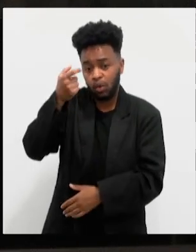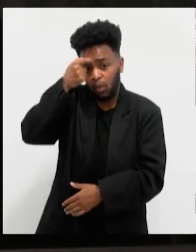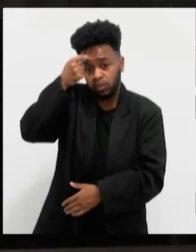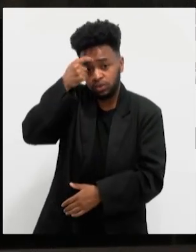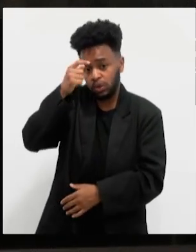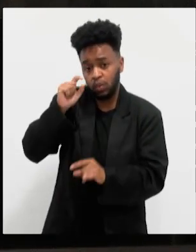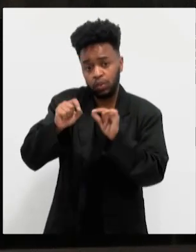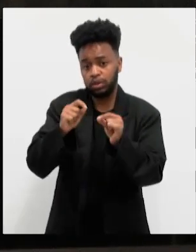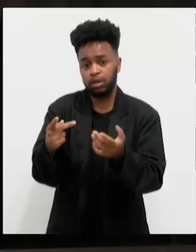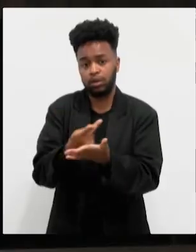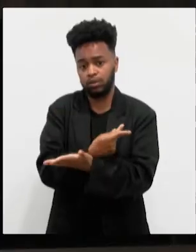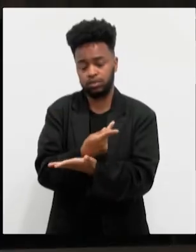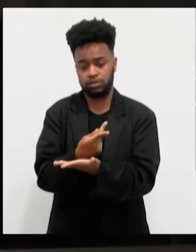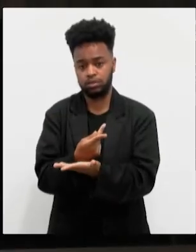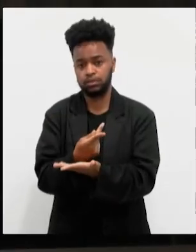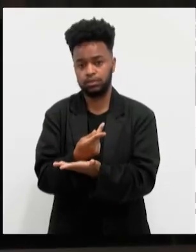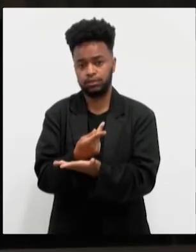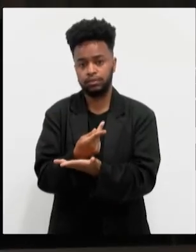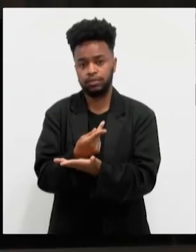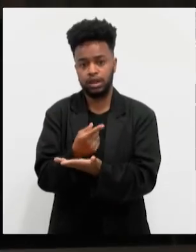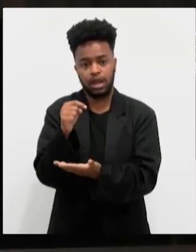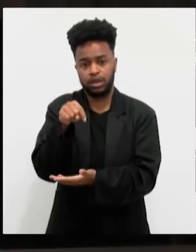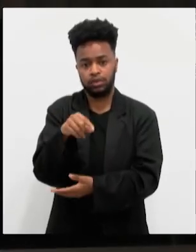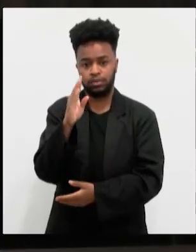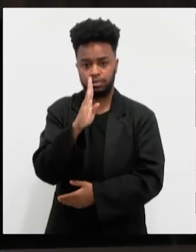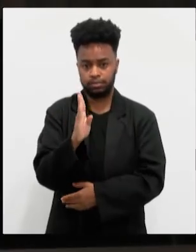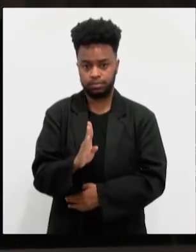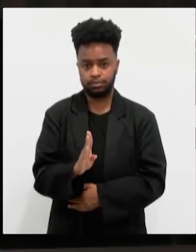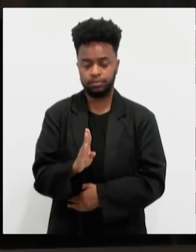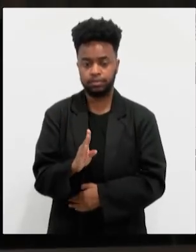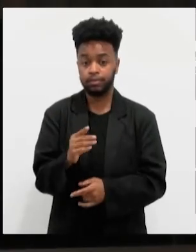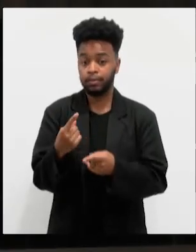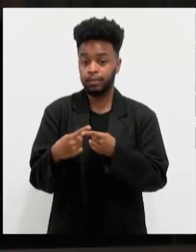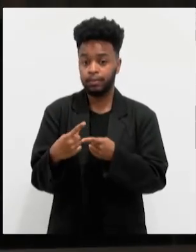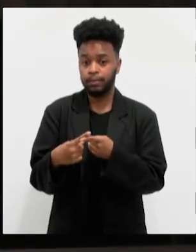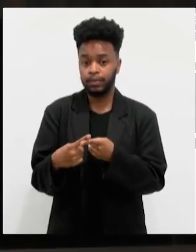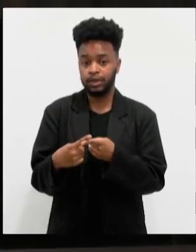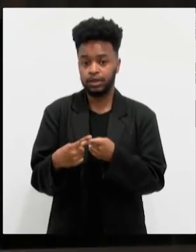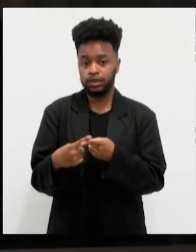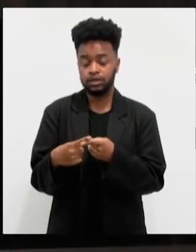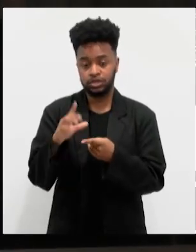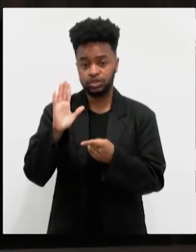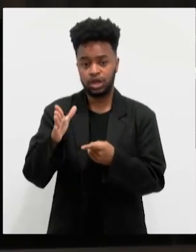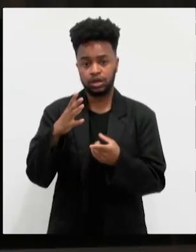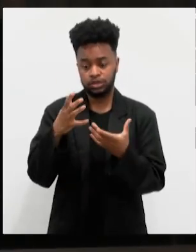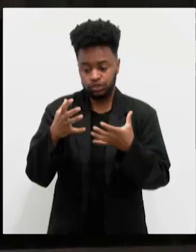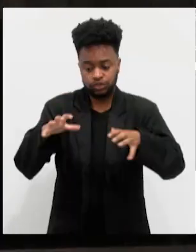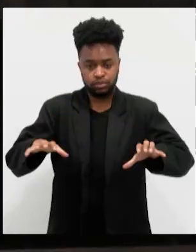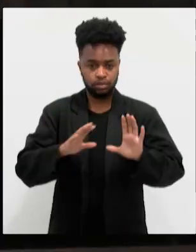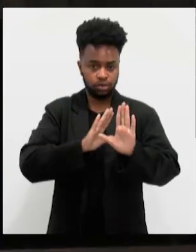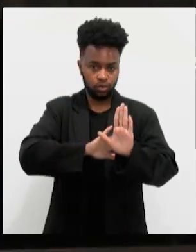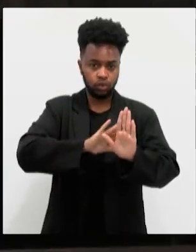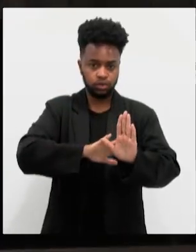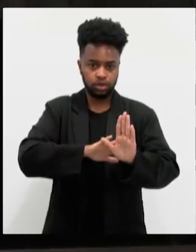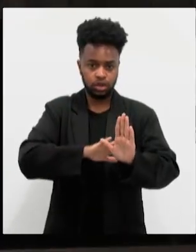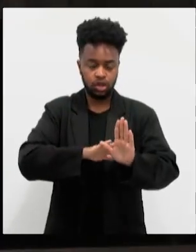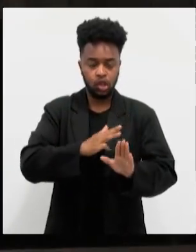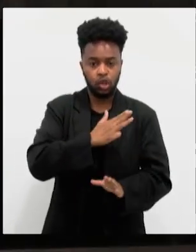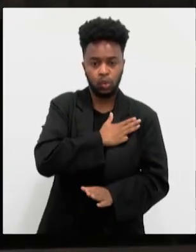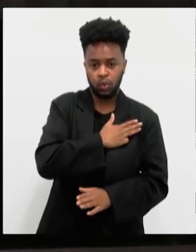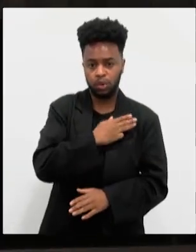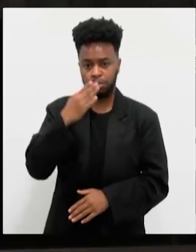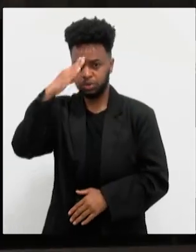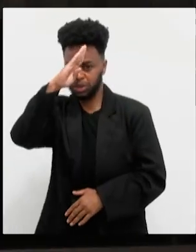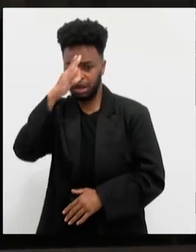do que vem acontecendo em nosso país. Porque já basta a divisão ideológica. Lula, Bolsonaro,